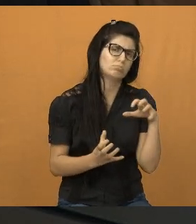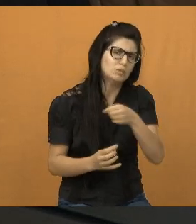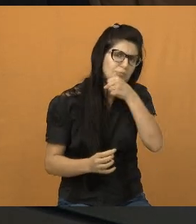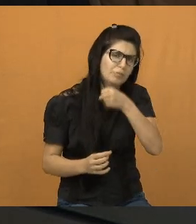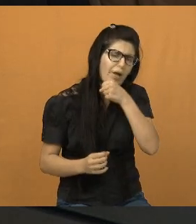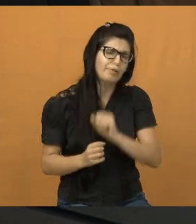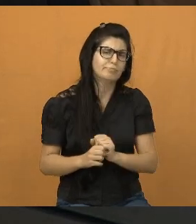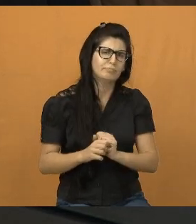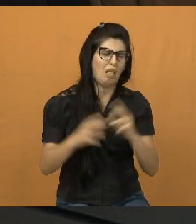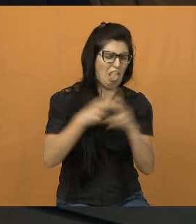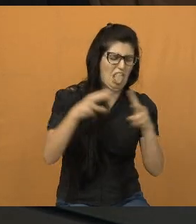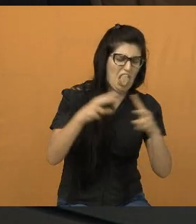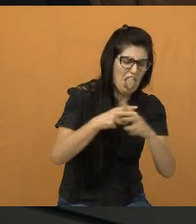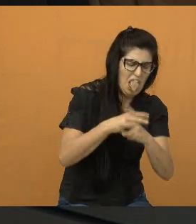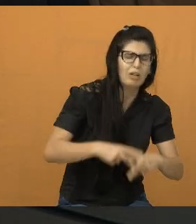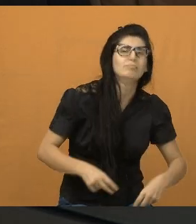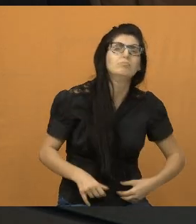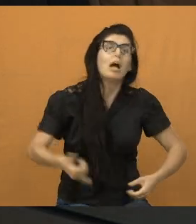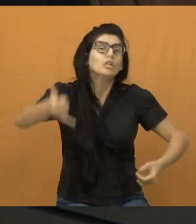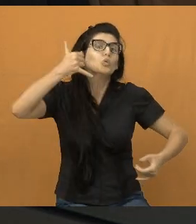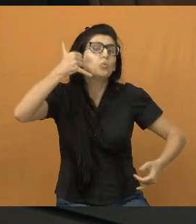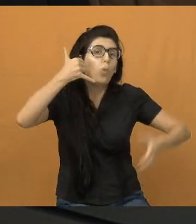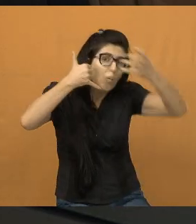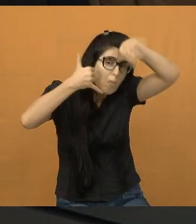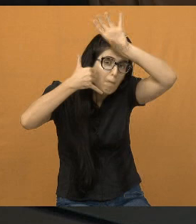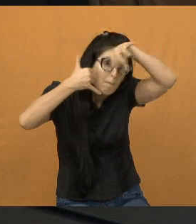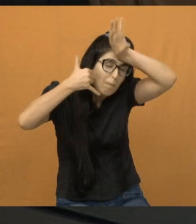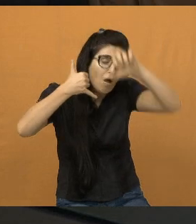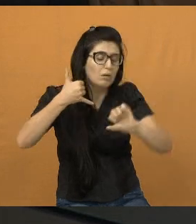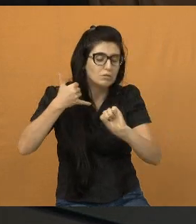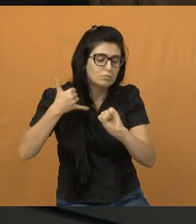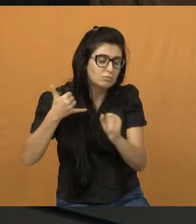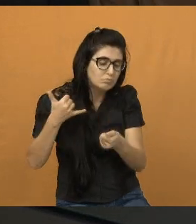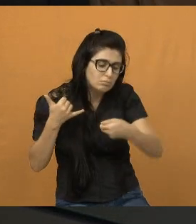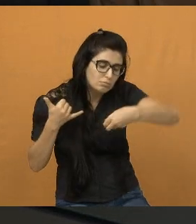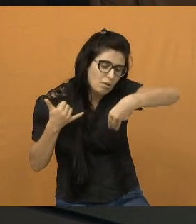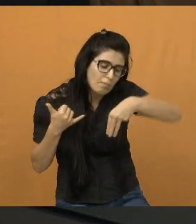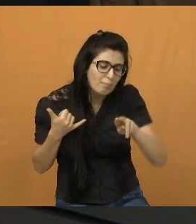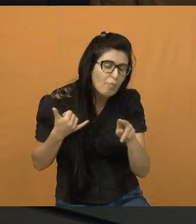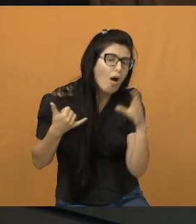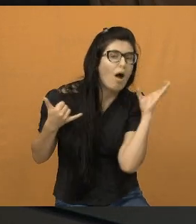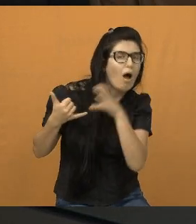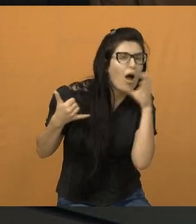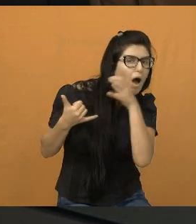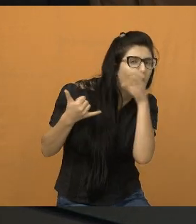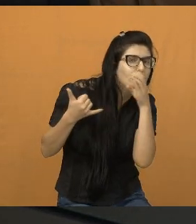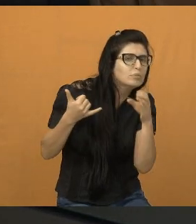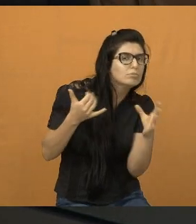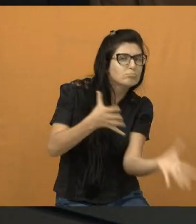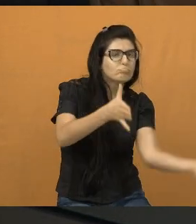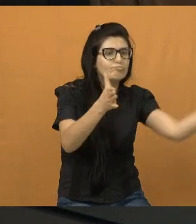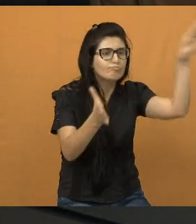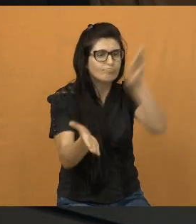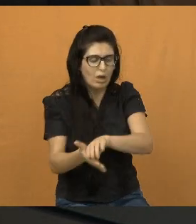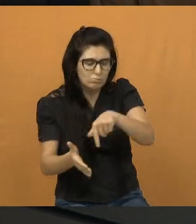para o SAMU. O SAMU veio, trouxe ele para a Santa Casa.